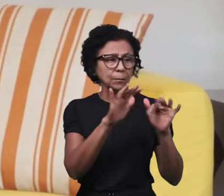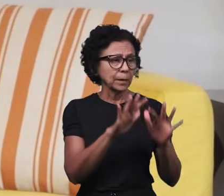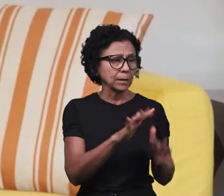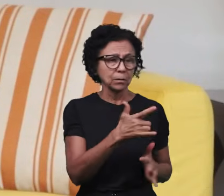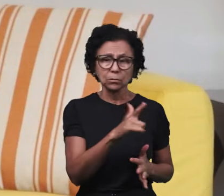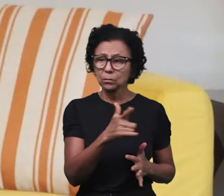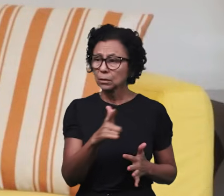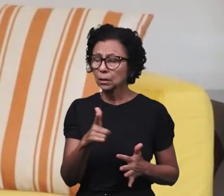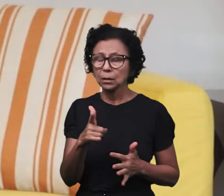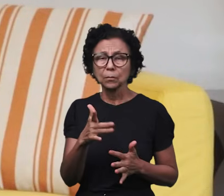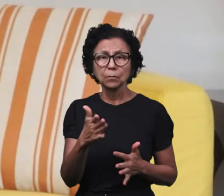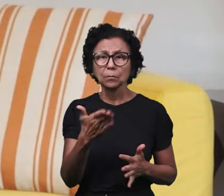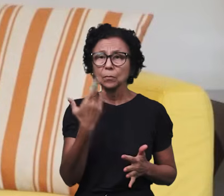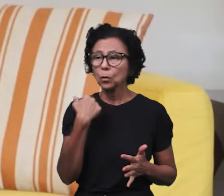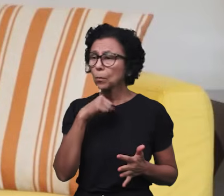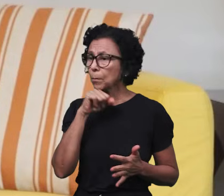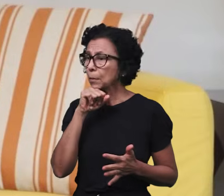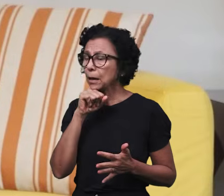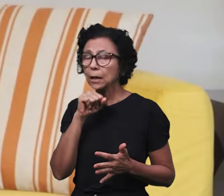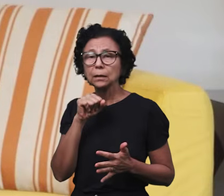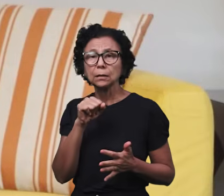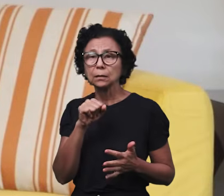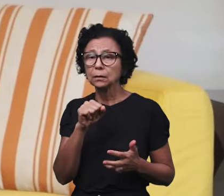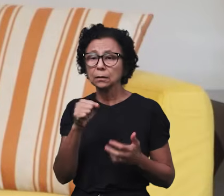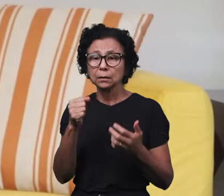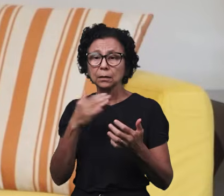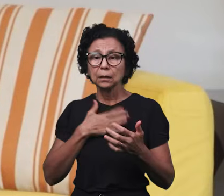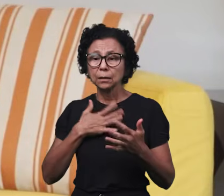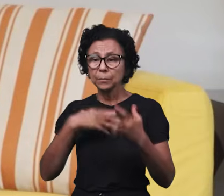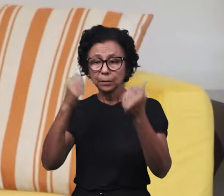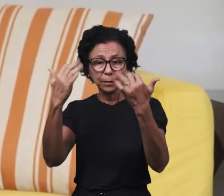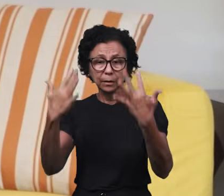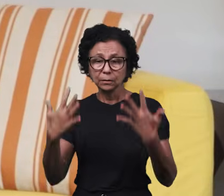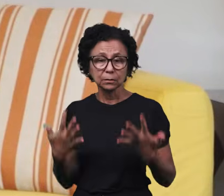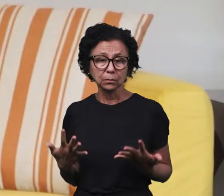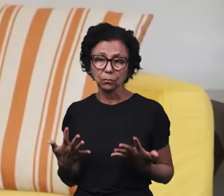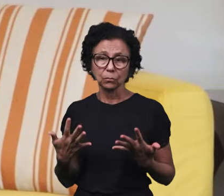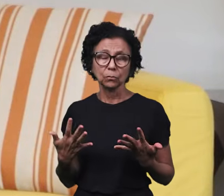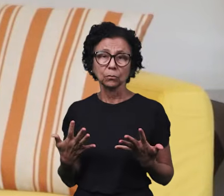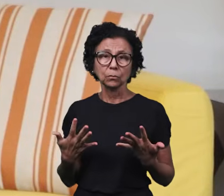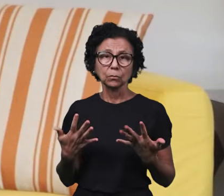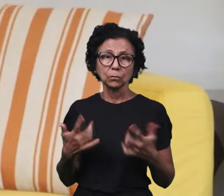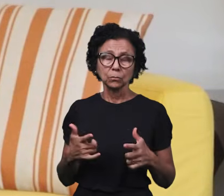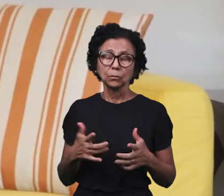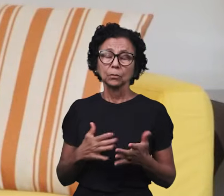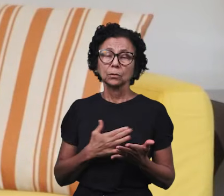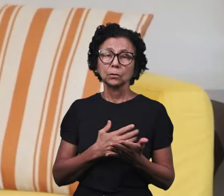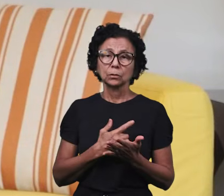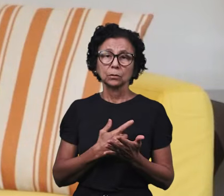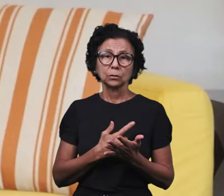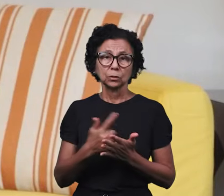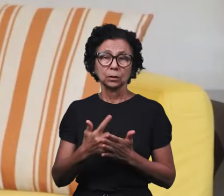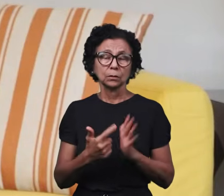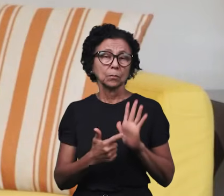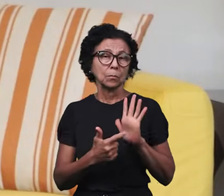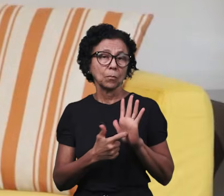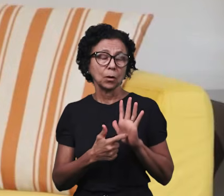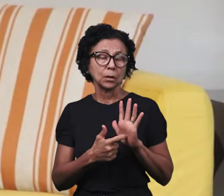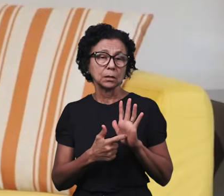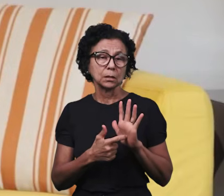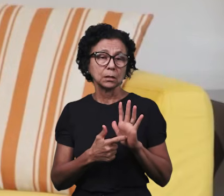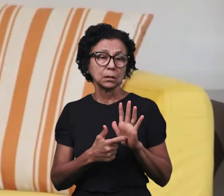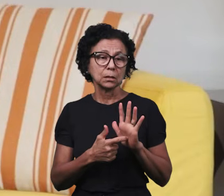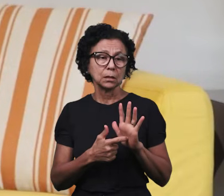outra bênção. Esaú, em desespero, ainda perguntou se não restava nenhuma bênção para ele. E a palavra nos diz em Gênesis